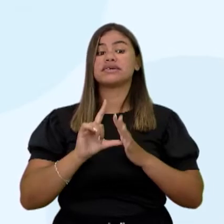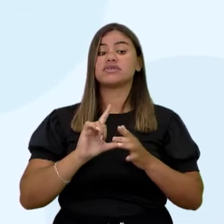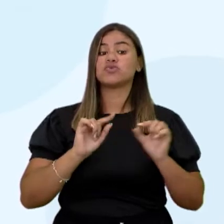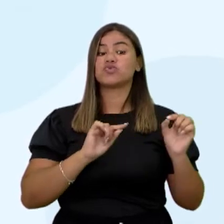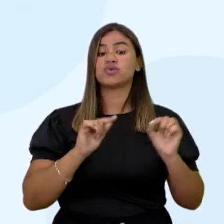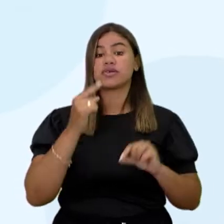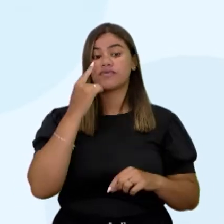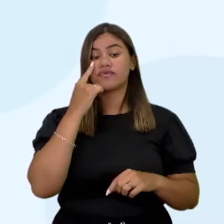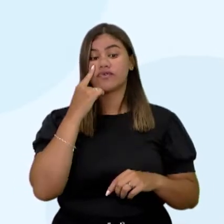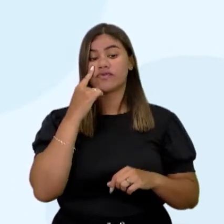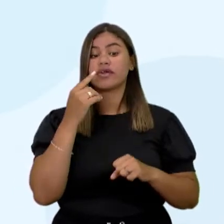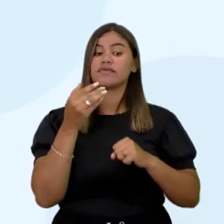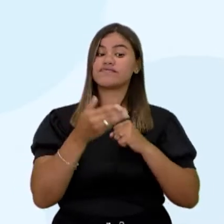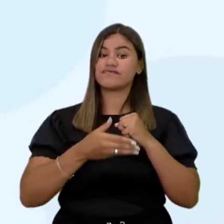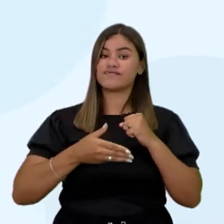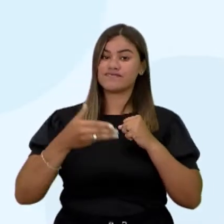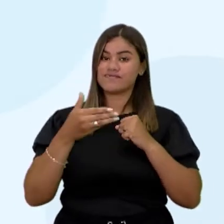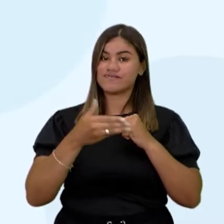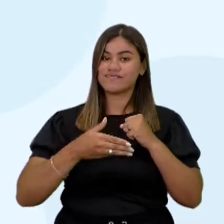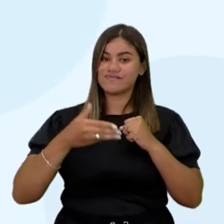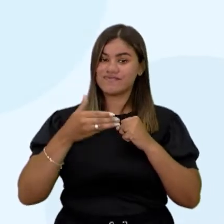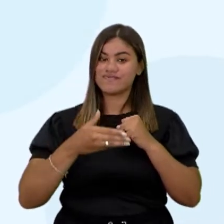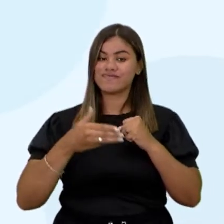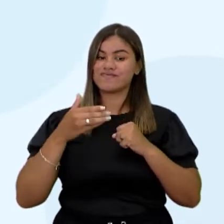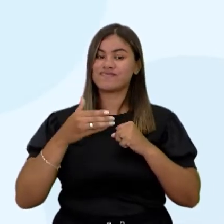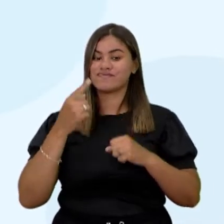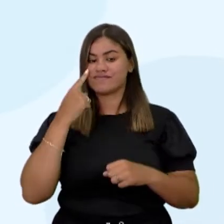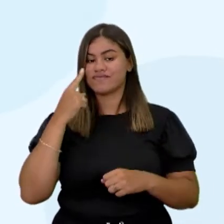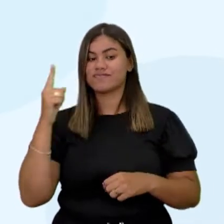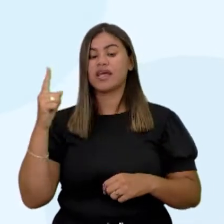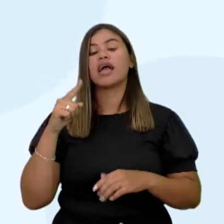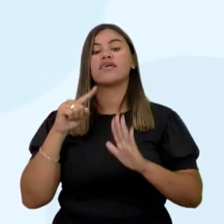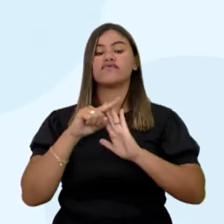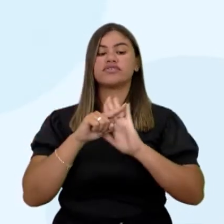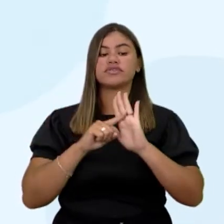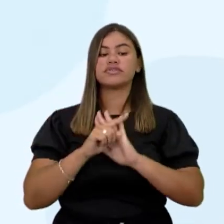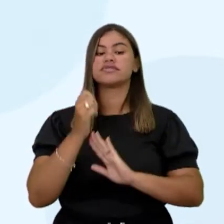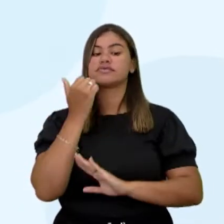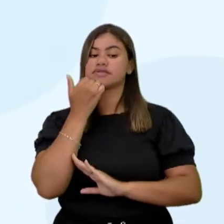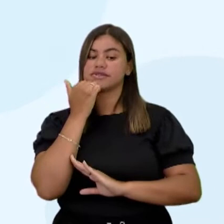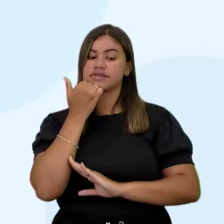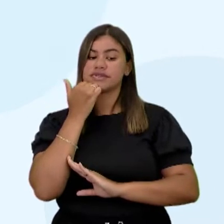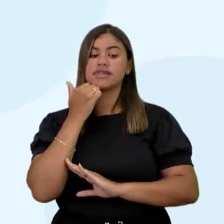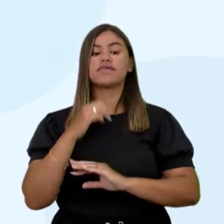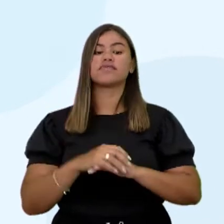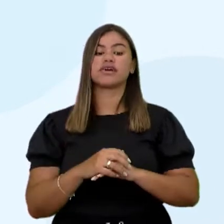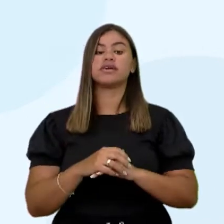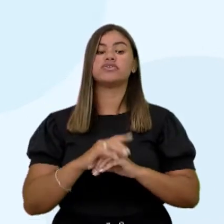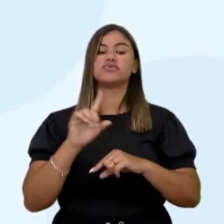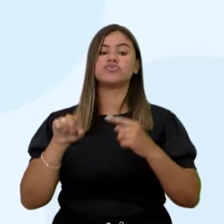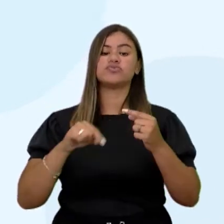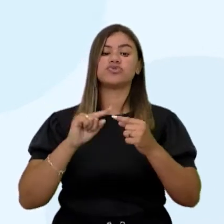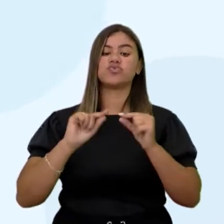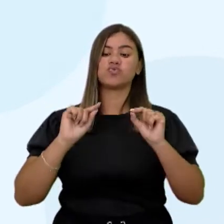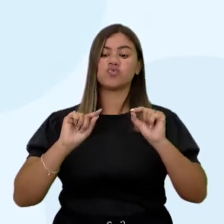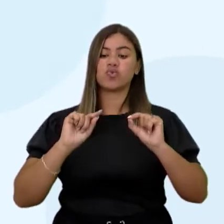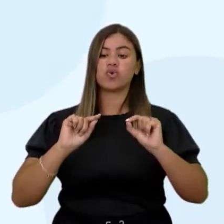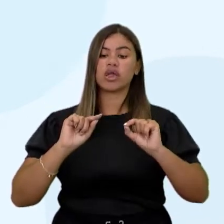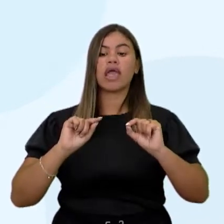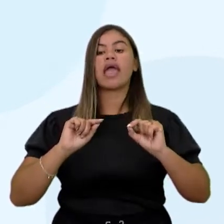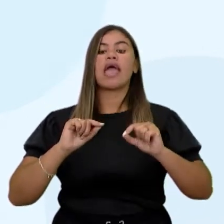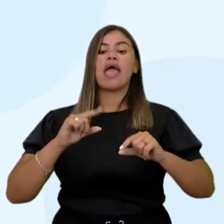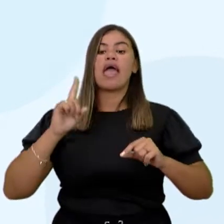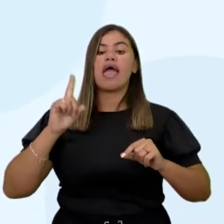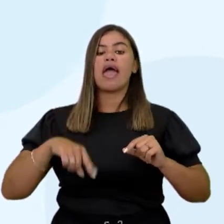é o eixo e o objetivo da aula de hoje? A investigação científica. Exatamente. E a gente tem o objetivo da aula é sensibilizar-se